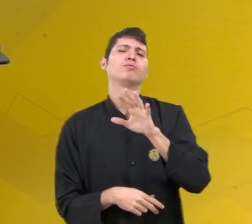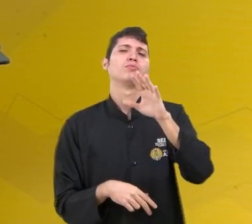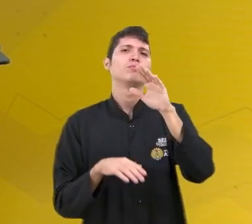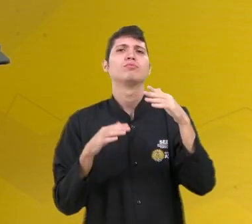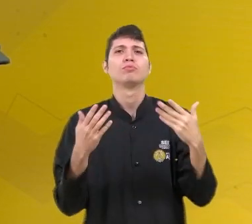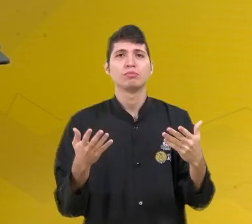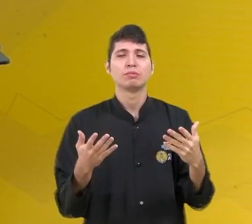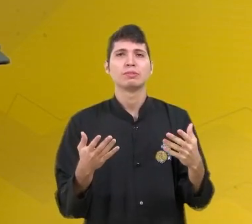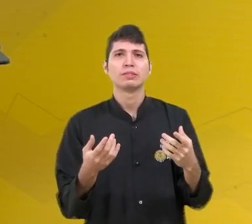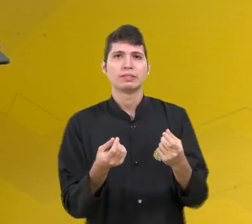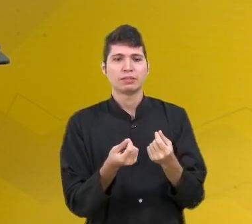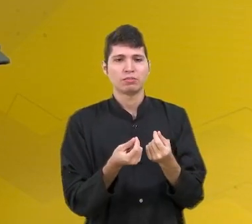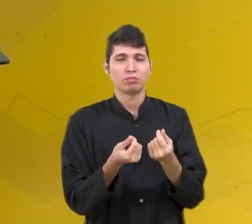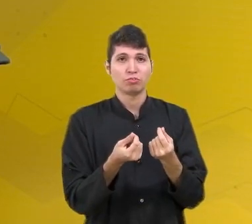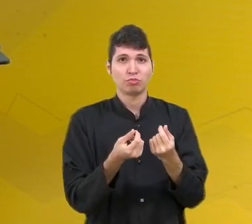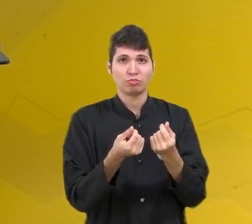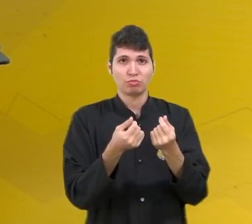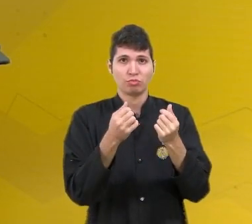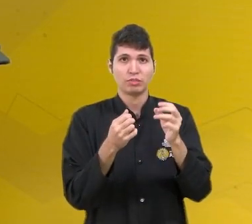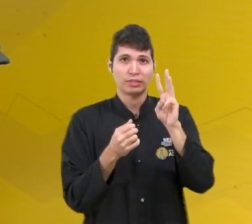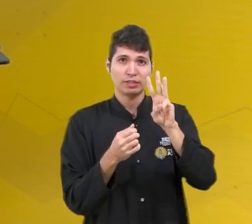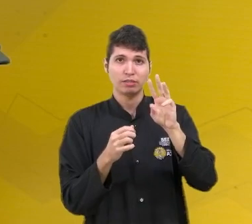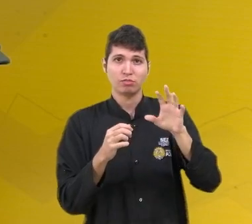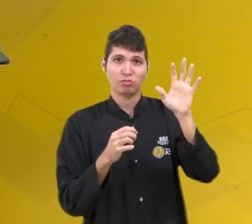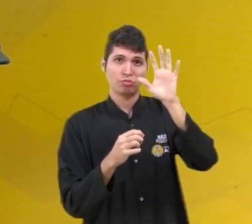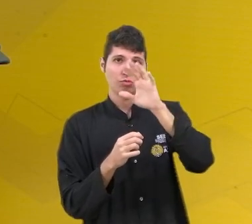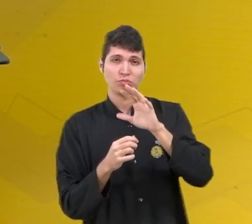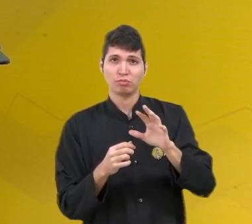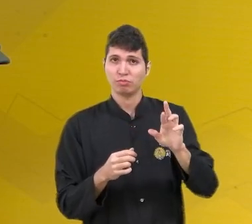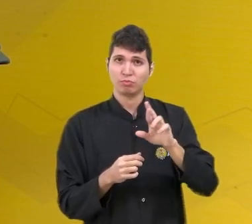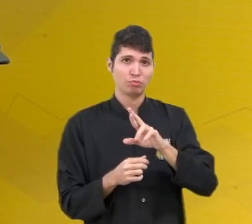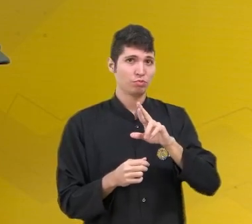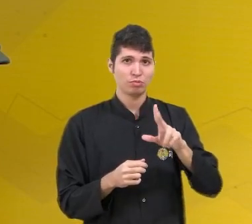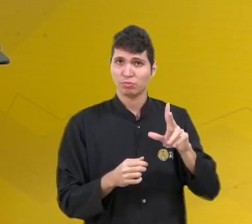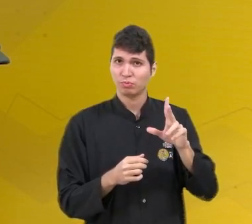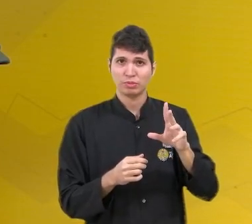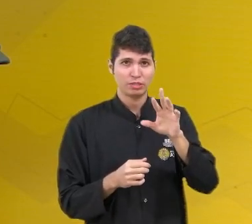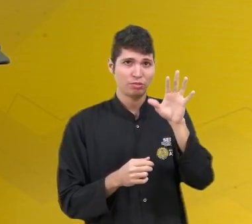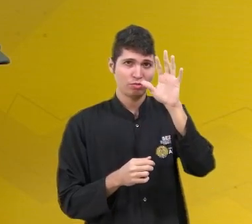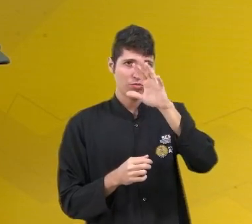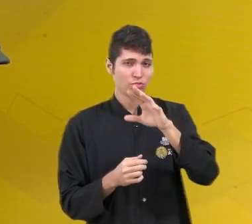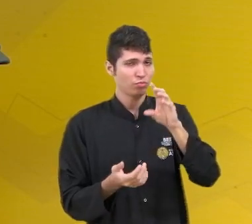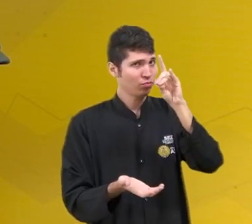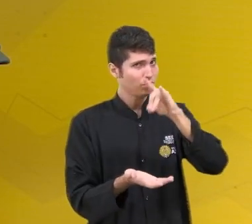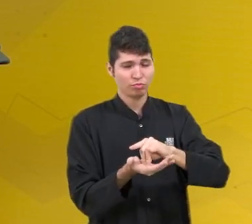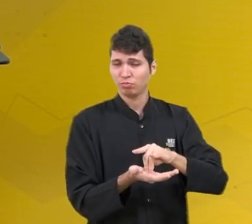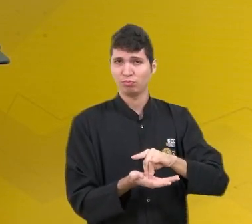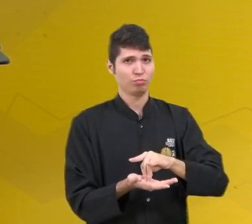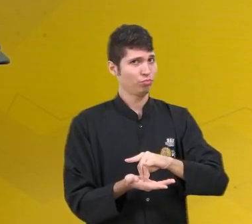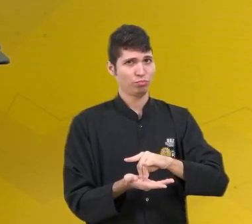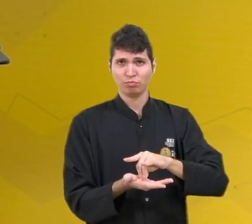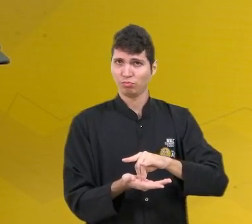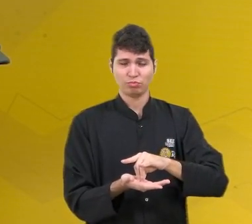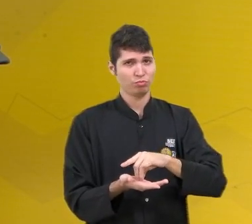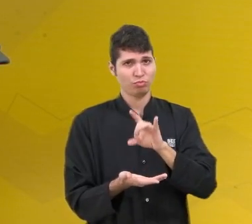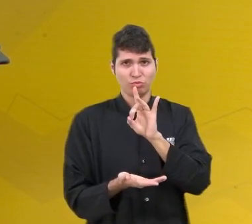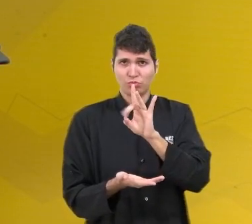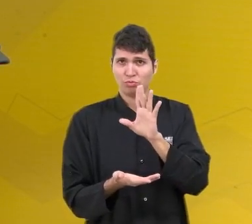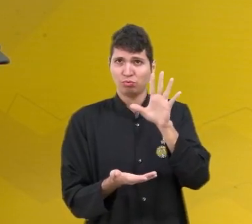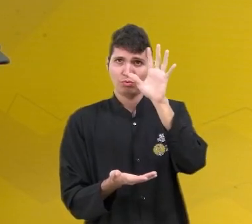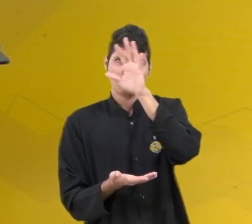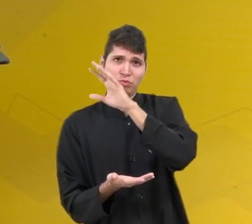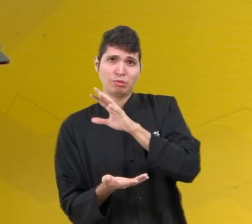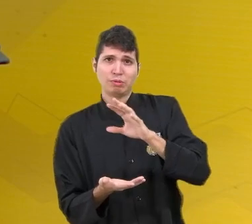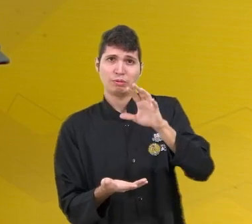que divide o Brasil em 3 regiões, não é a regionalização oficial do Brasil. É apenas uma regionalização